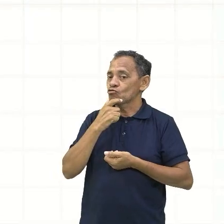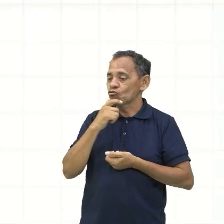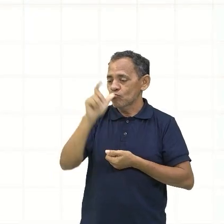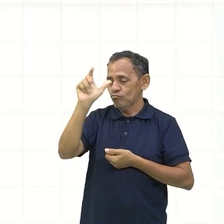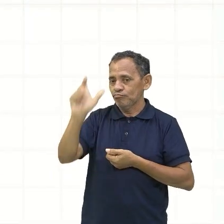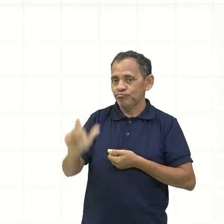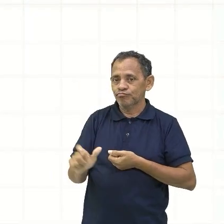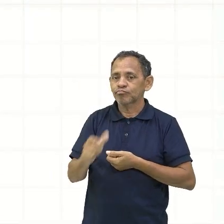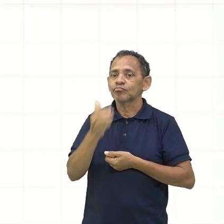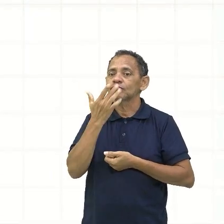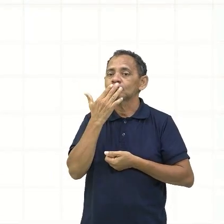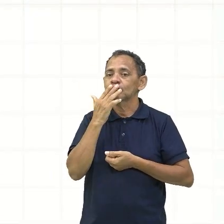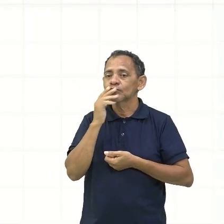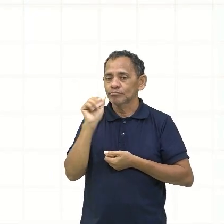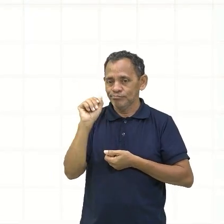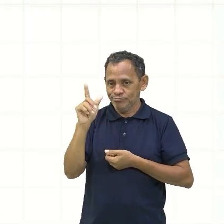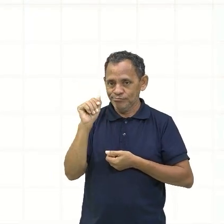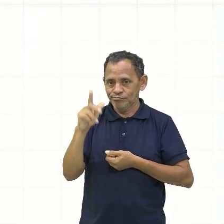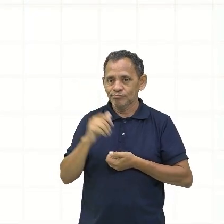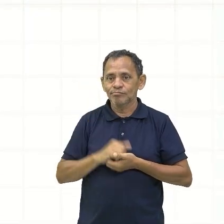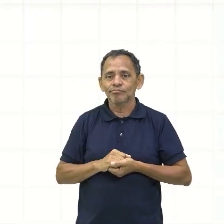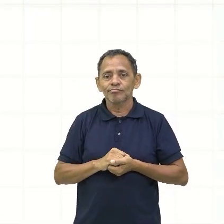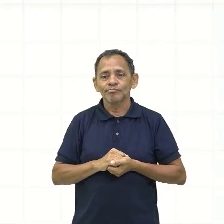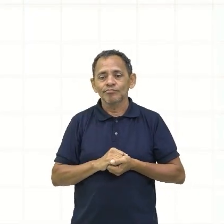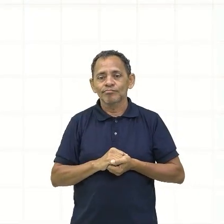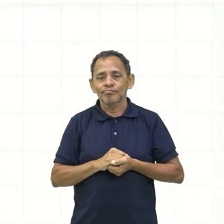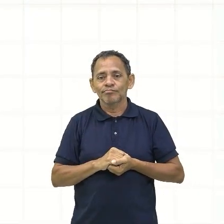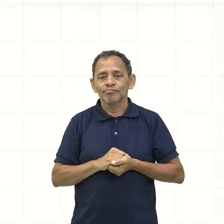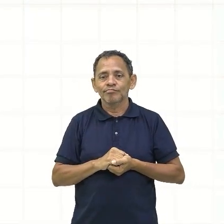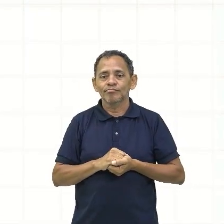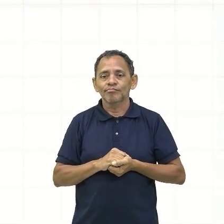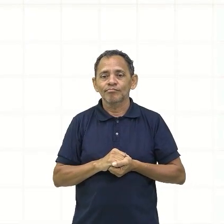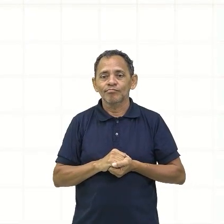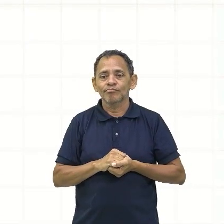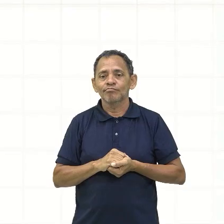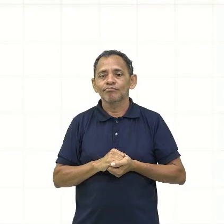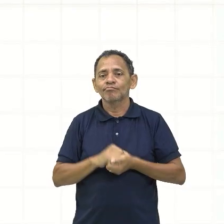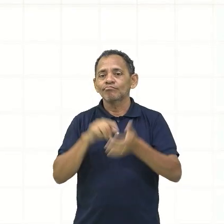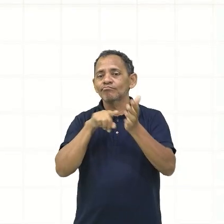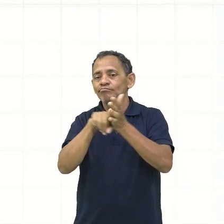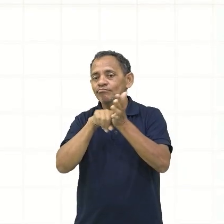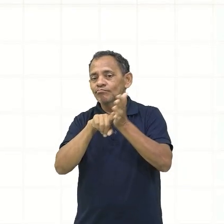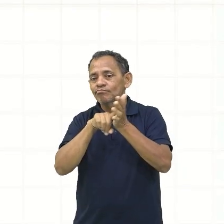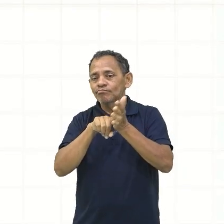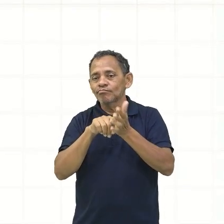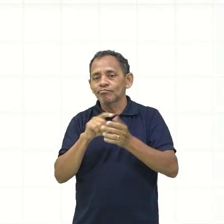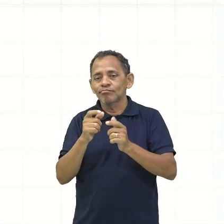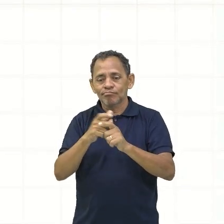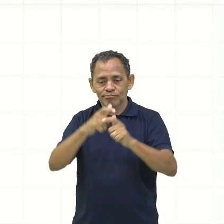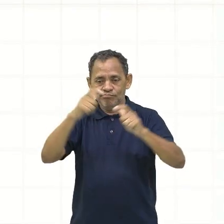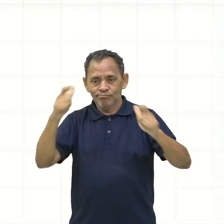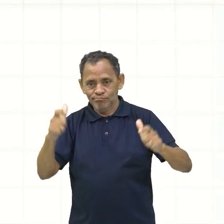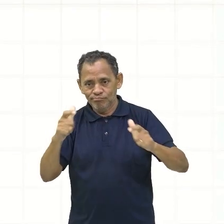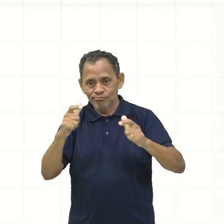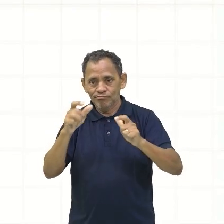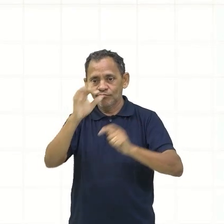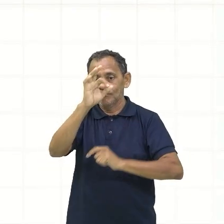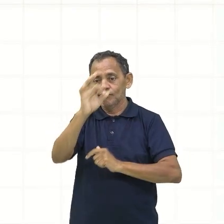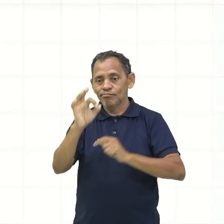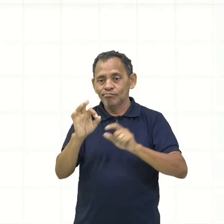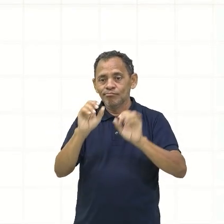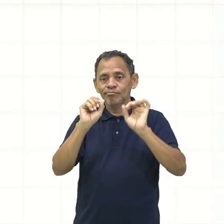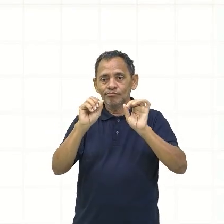aqui pela cor azul na nossa pirâmide, observem que entre os homens o maior percentual